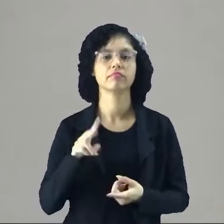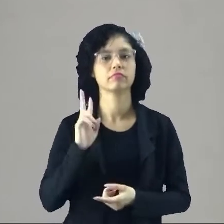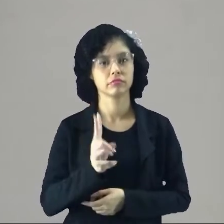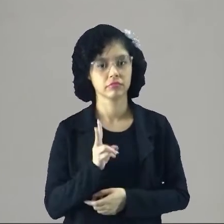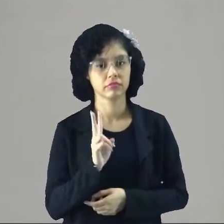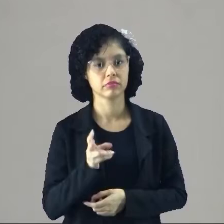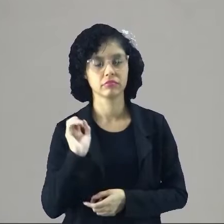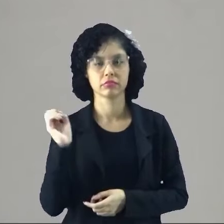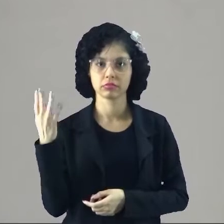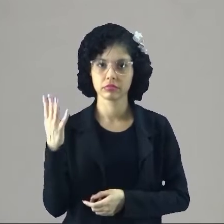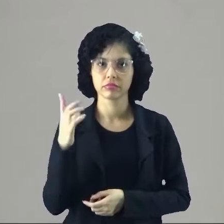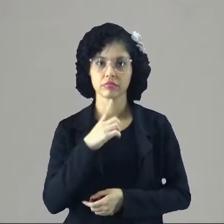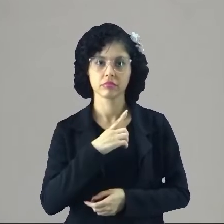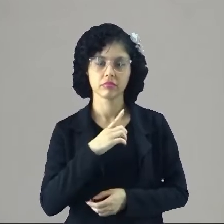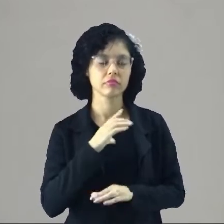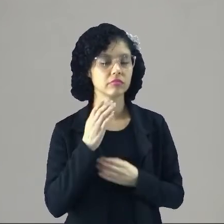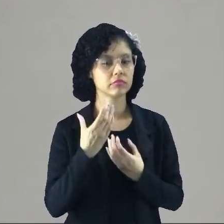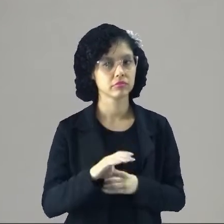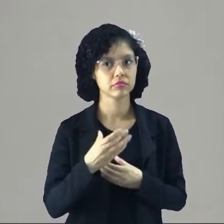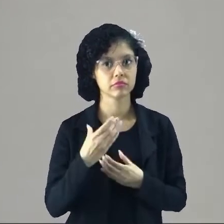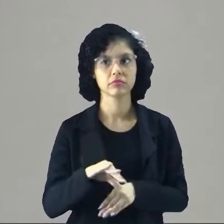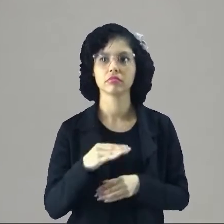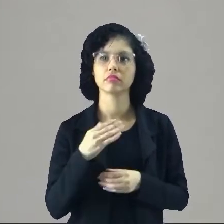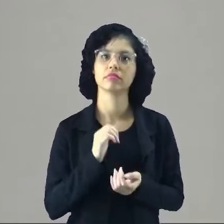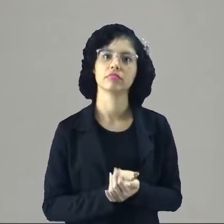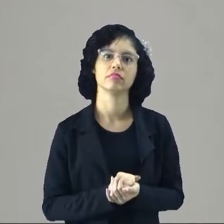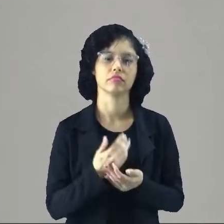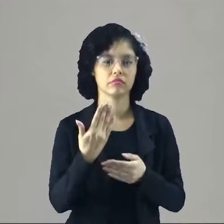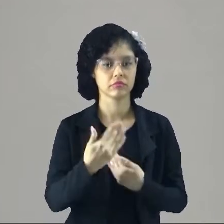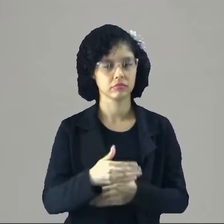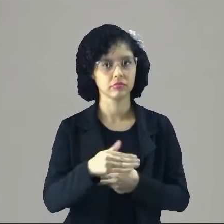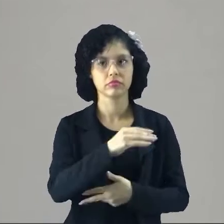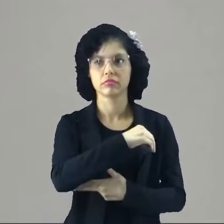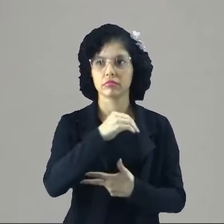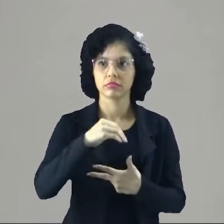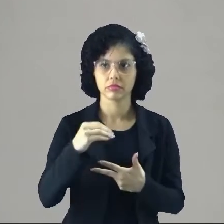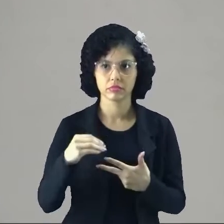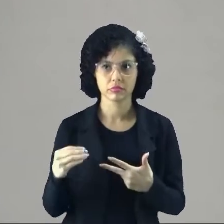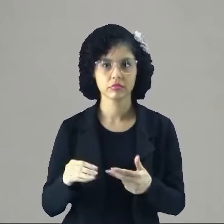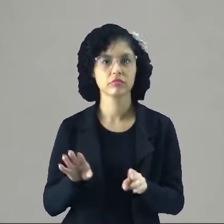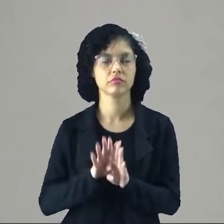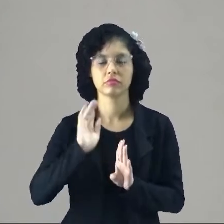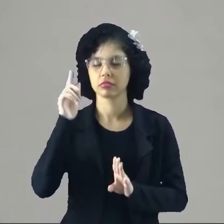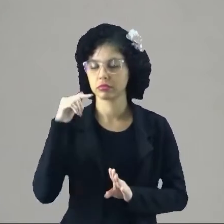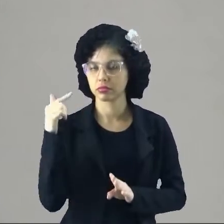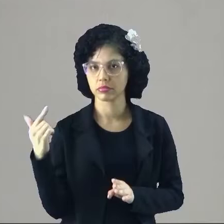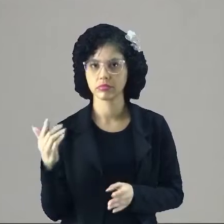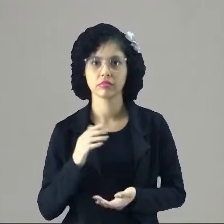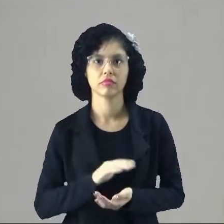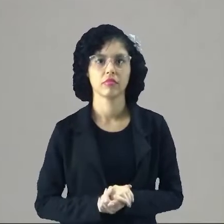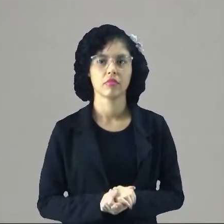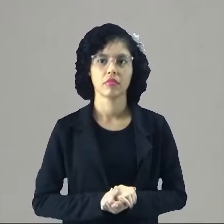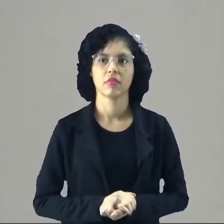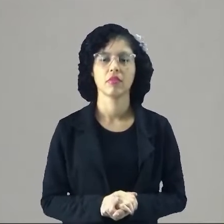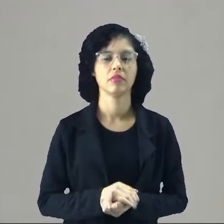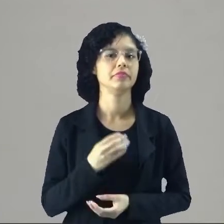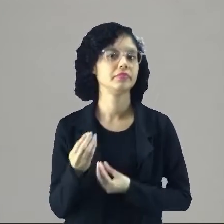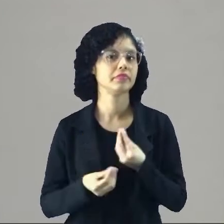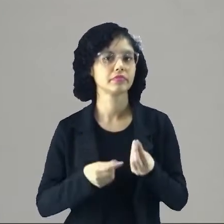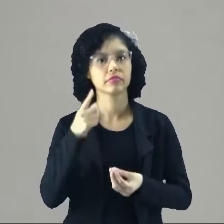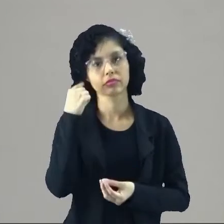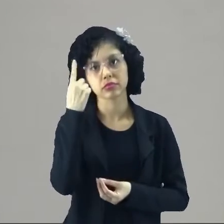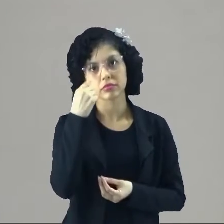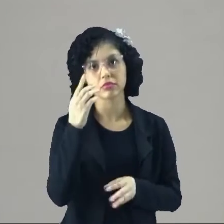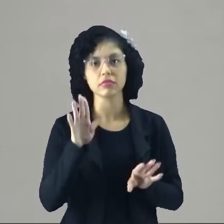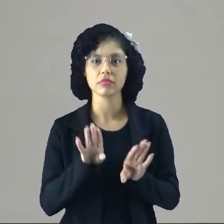nas nossas provas vestibulares, né, não só no Enem, mas também em outros modelos aí de concurso, tanto na língua espanhola